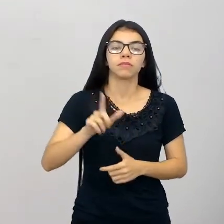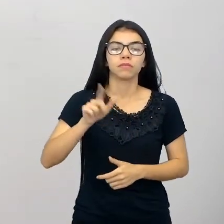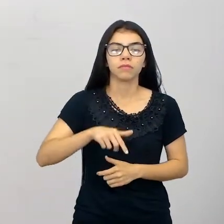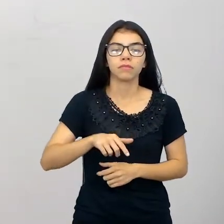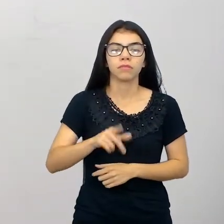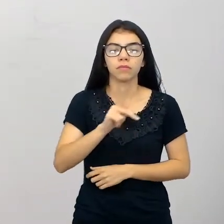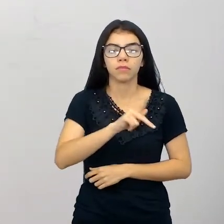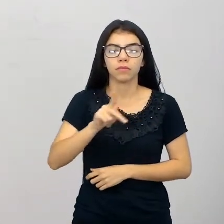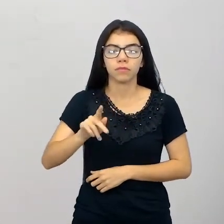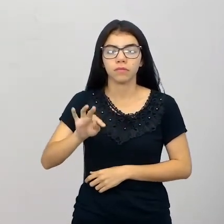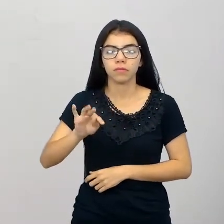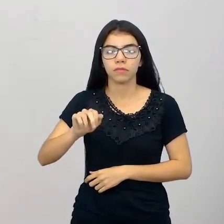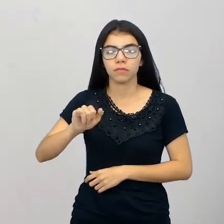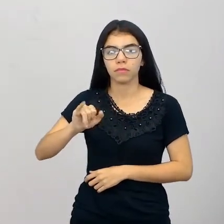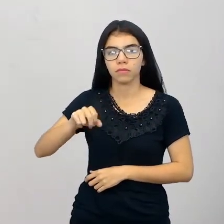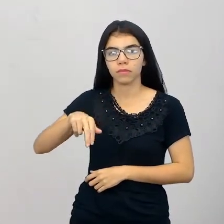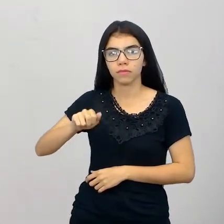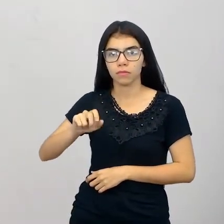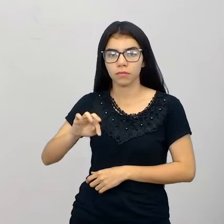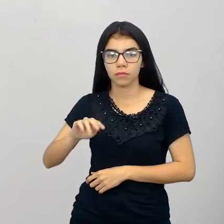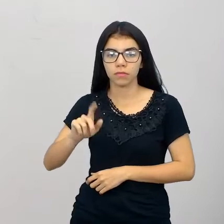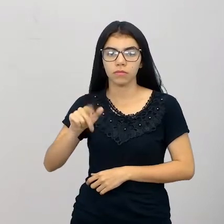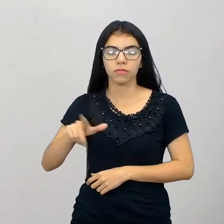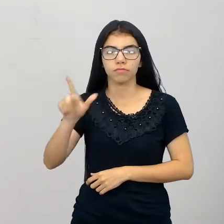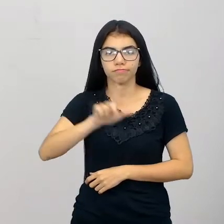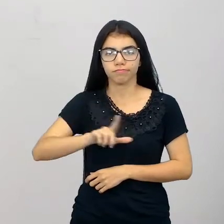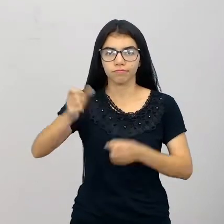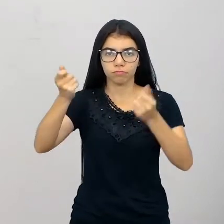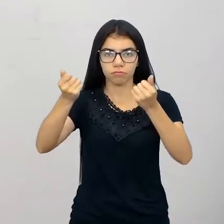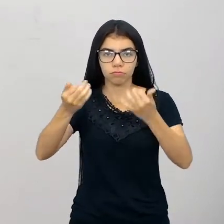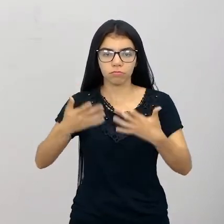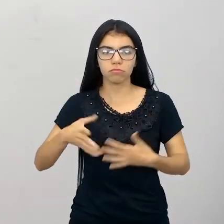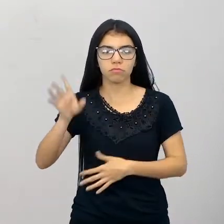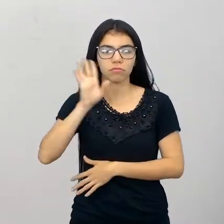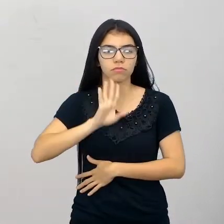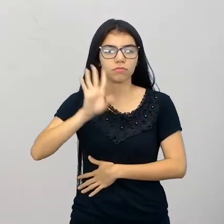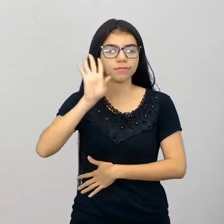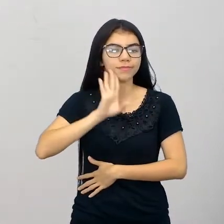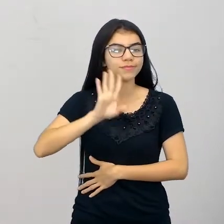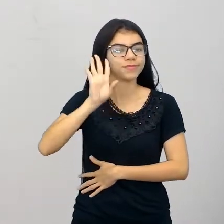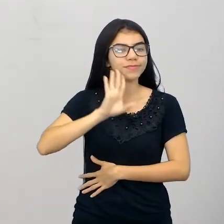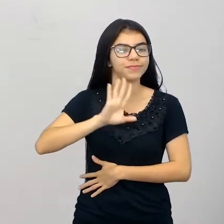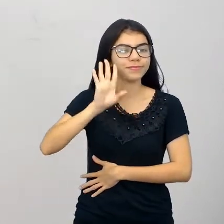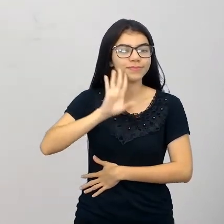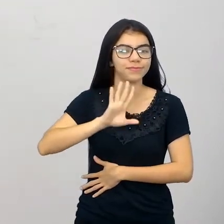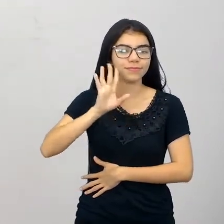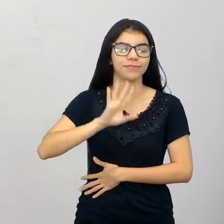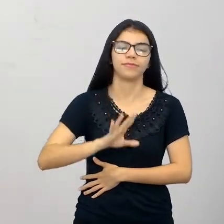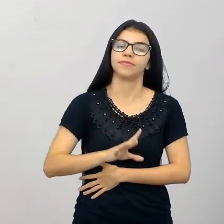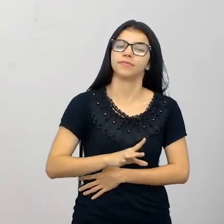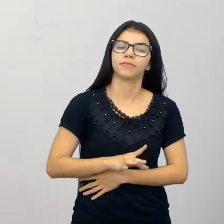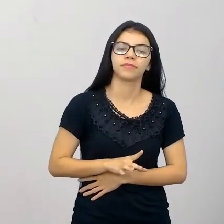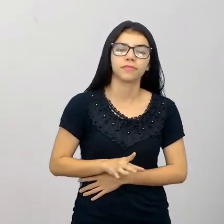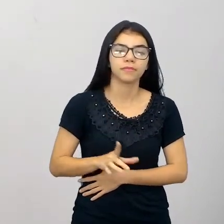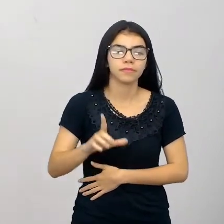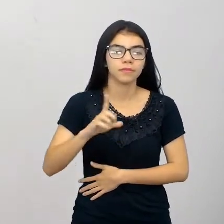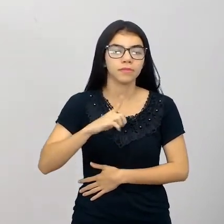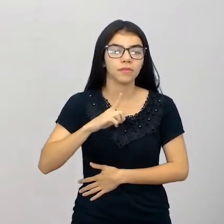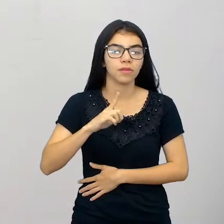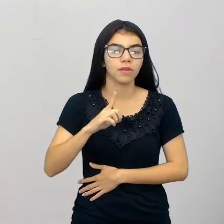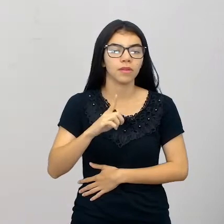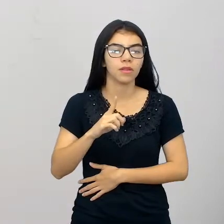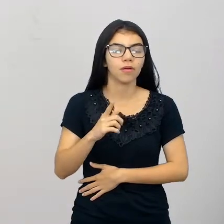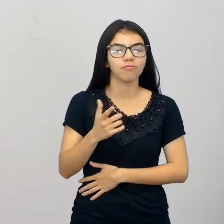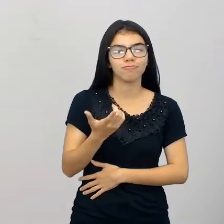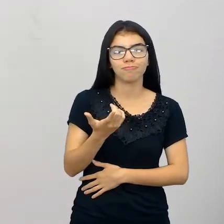professora Tayana falando conosco sobre literatura e foi tão legal. Foi tão bacana que eu não deixei ela ir embora. Ela está